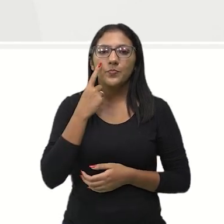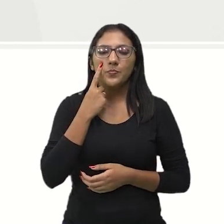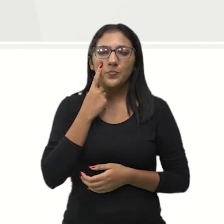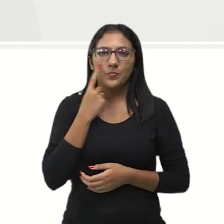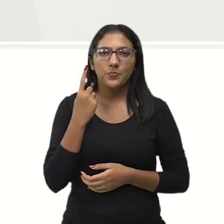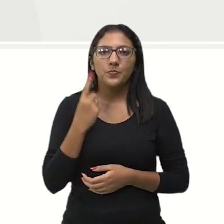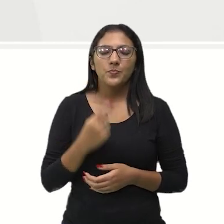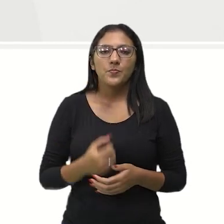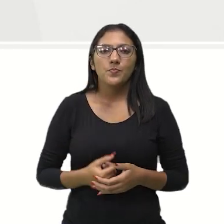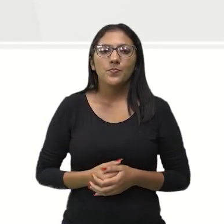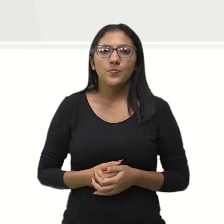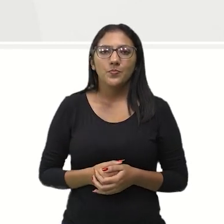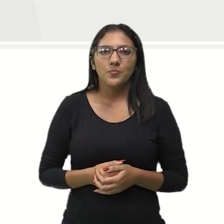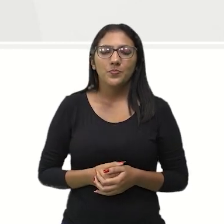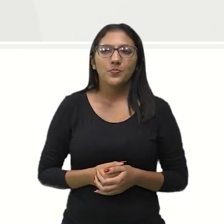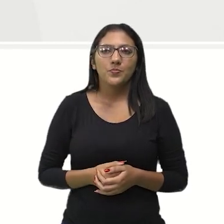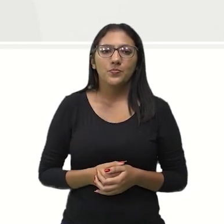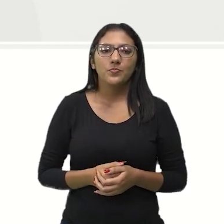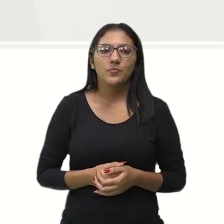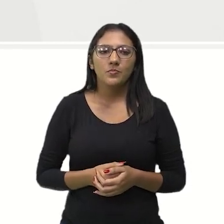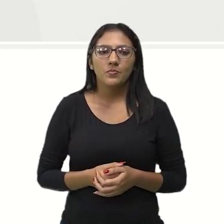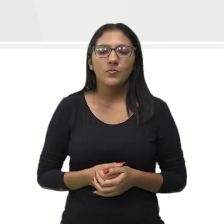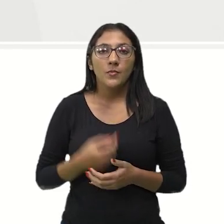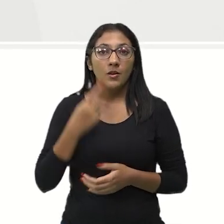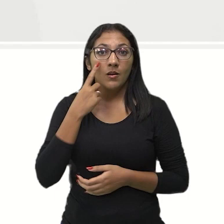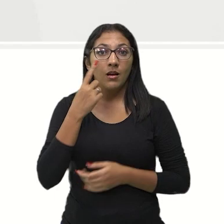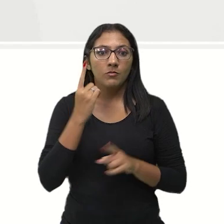Só um minuto, pessoal.